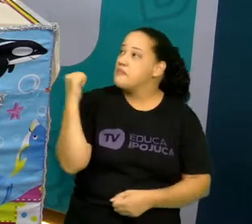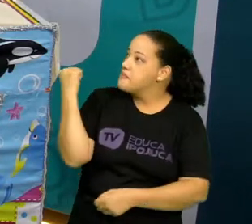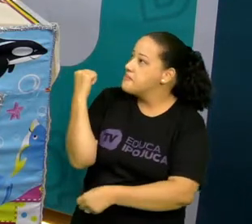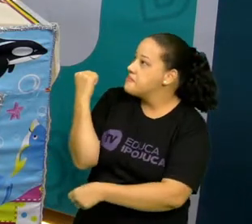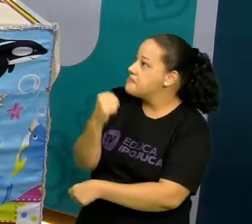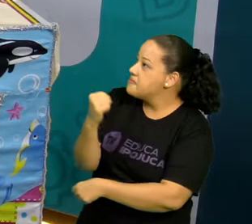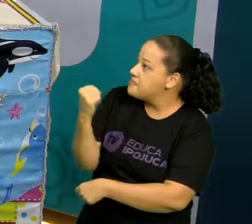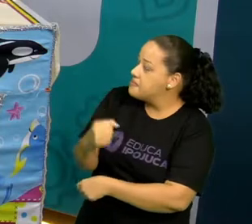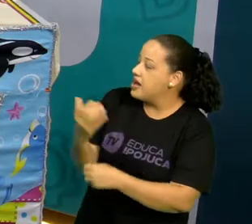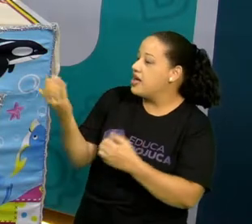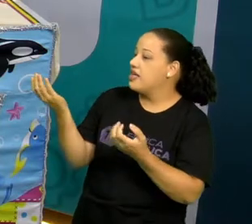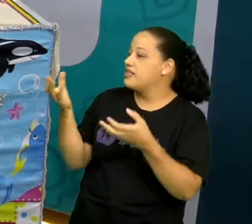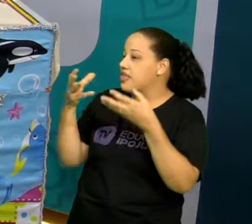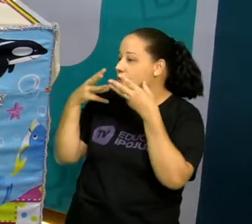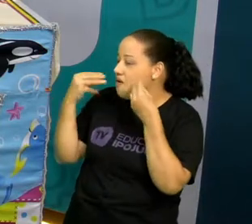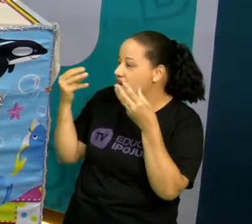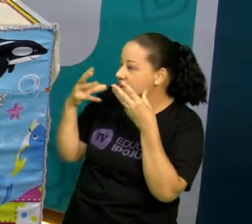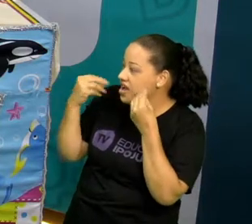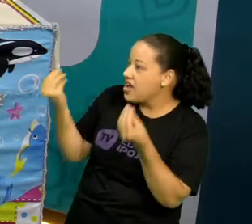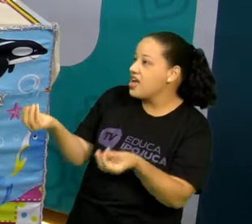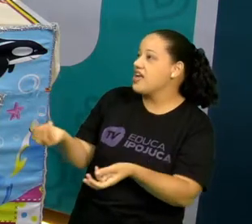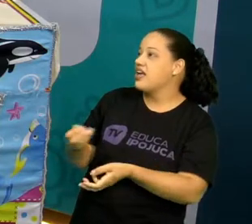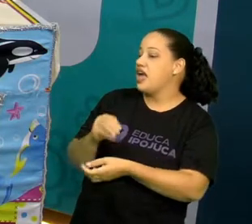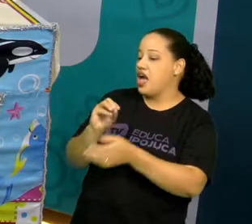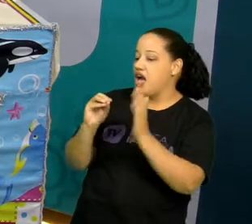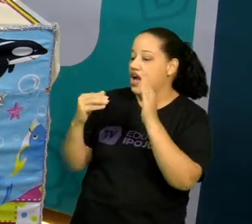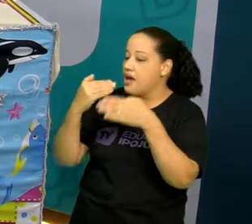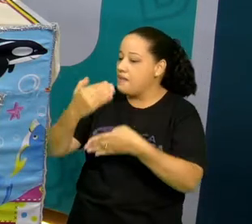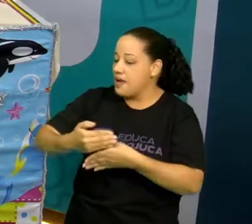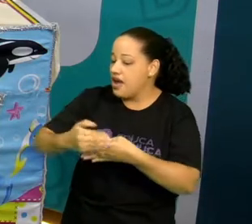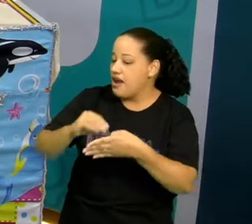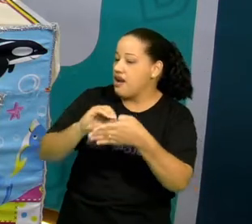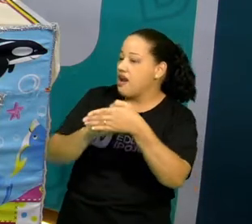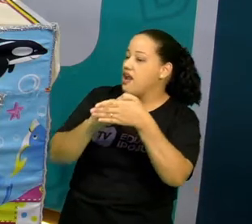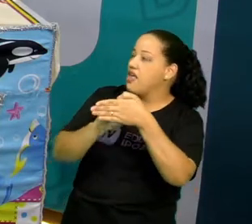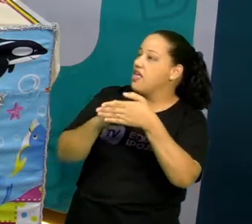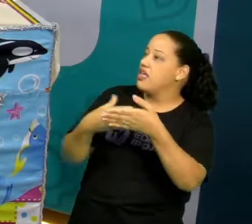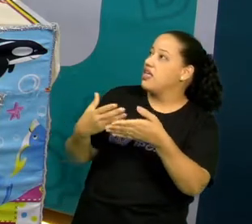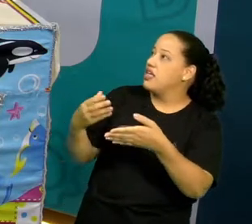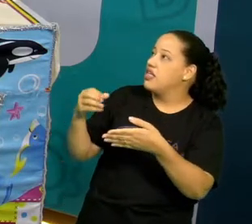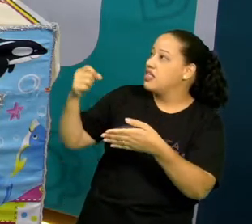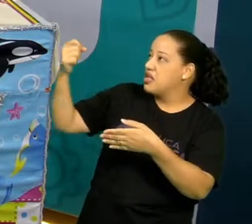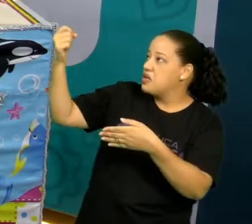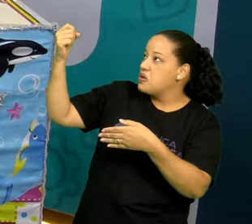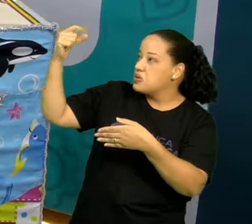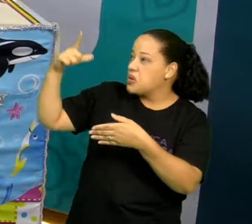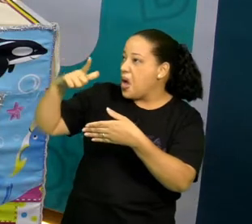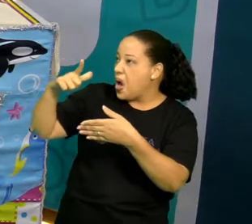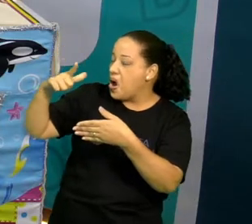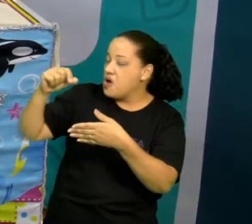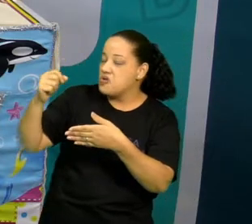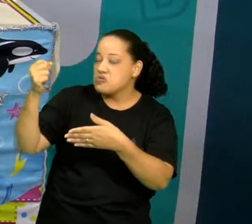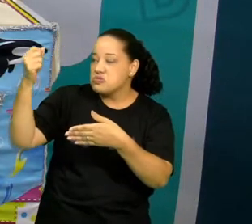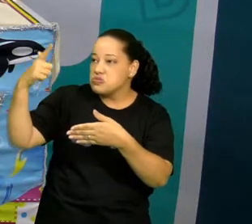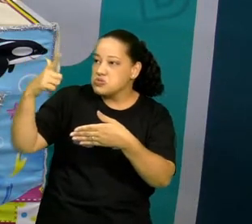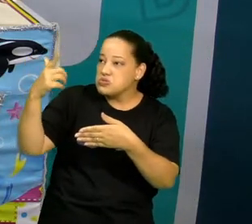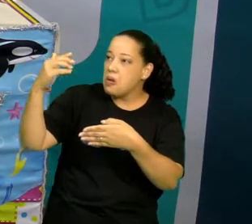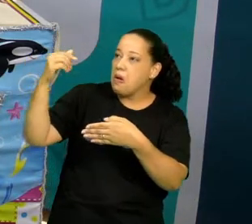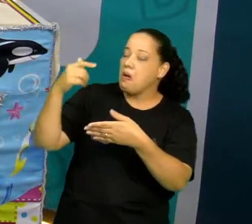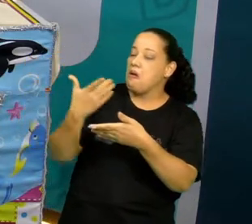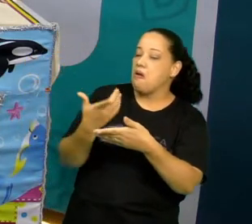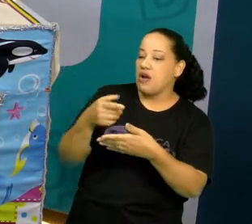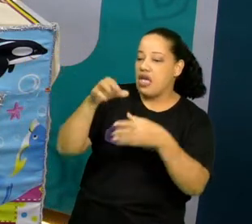Que rói a parede. Parede que prende o sol. Isso. O sol que derrete a neve. Não é?